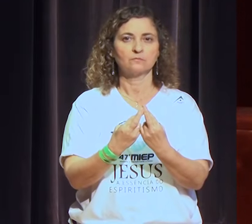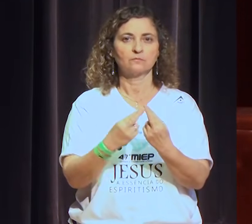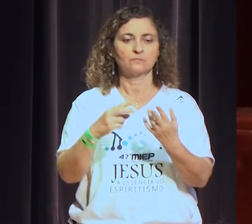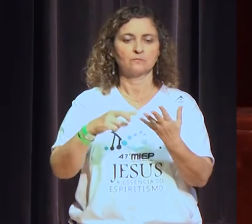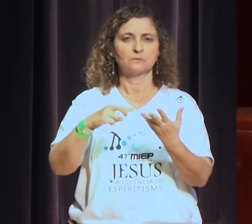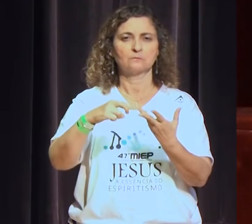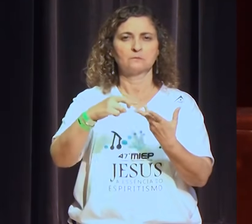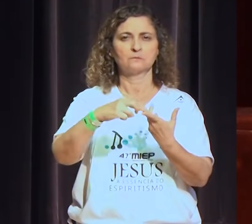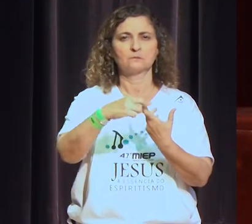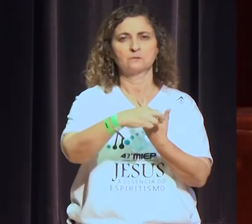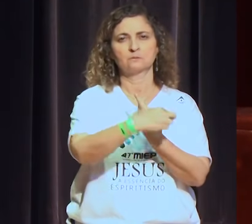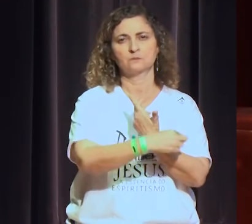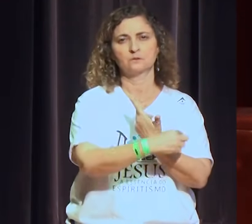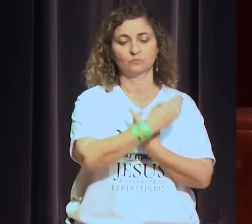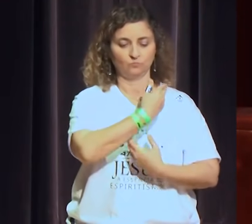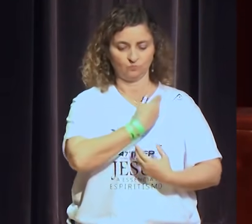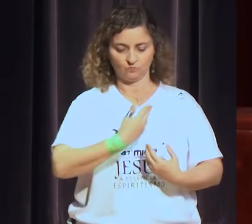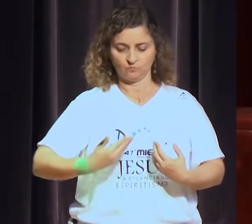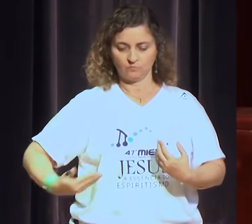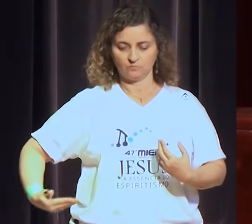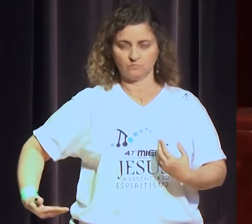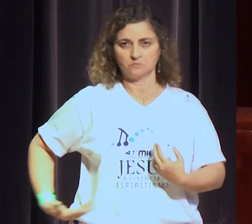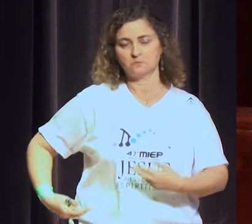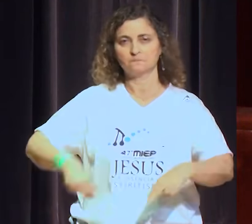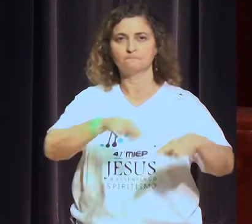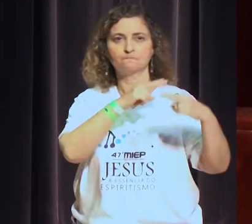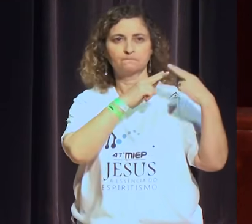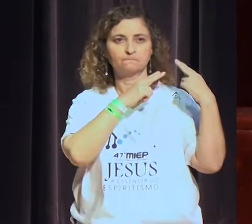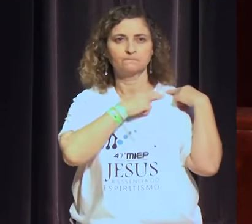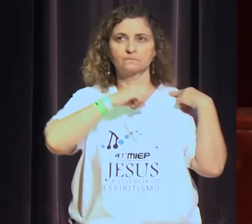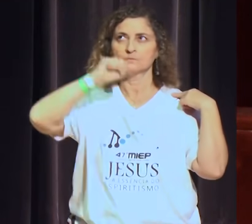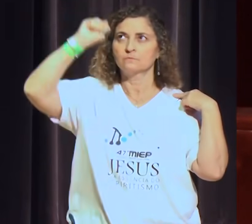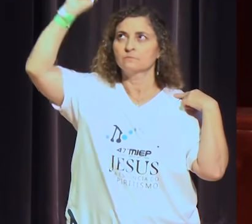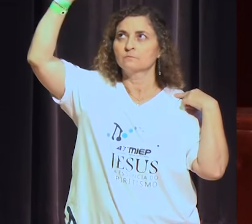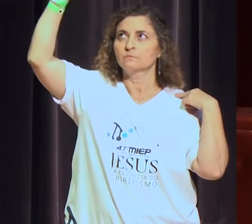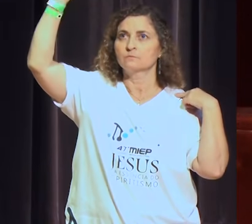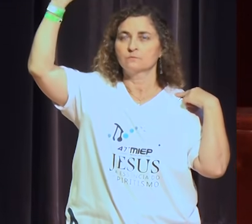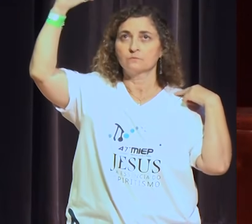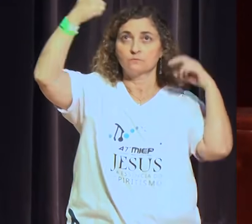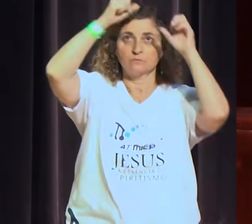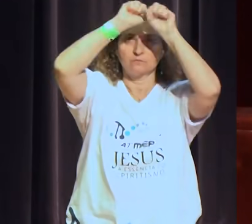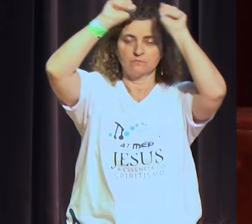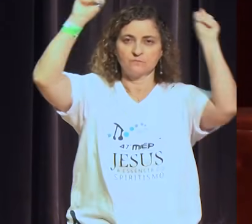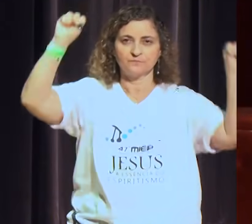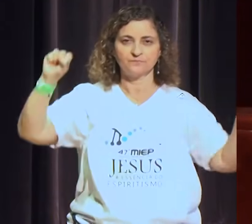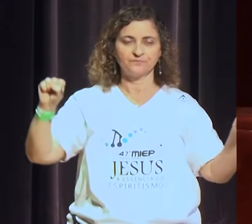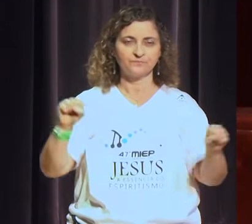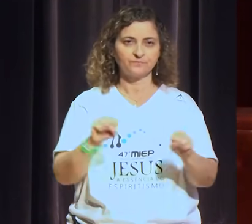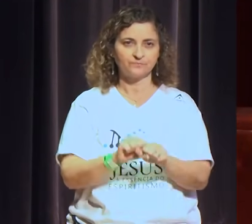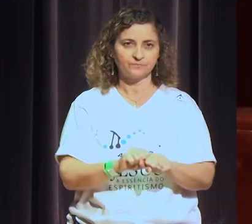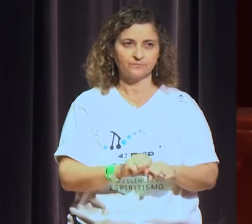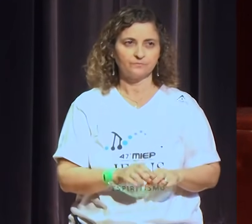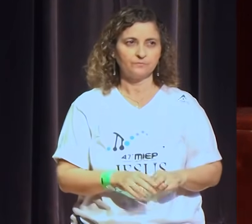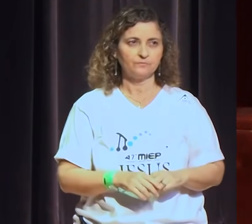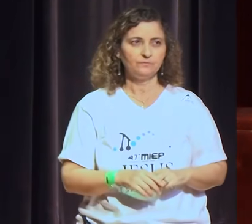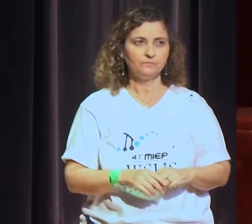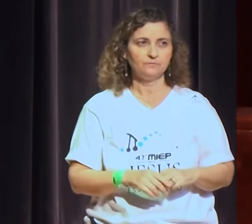reuniram-se os governadores de todos os planetas do sistema solar.